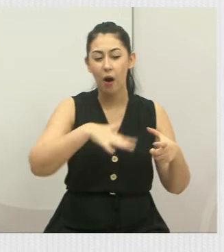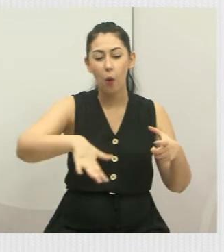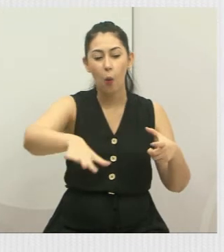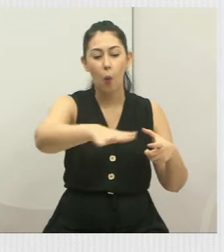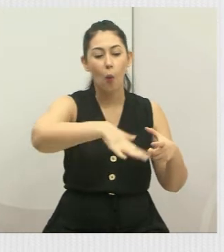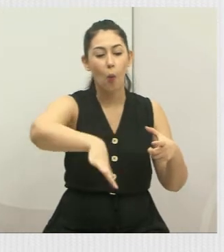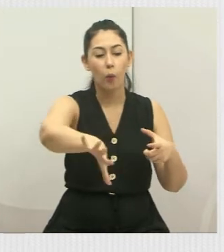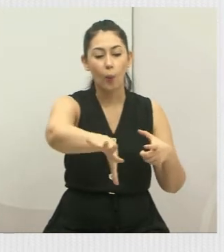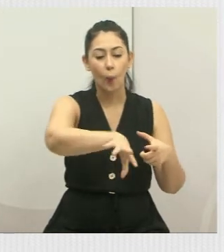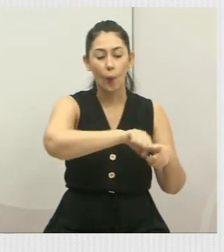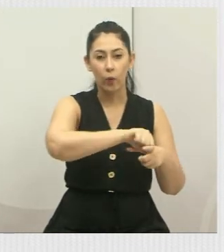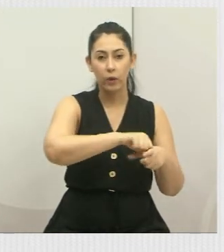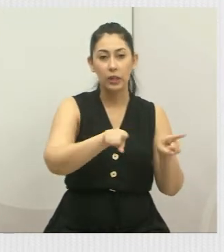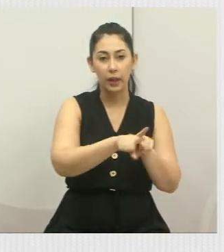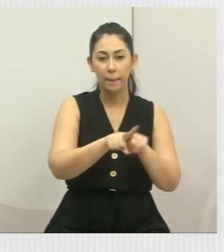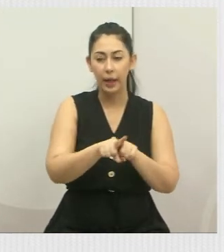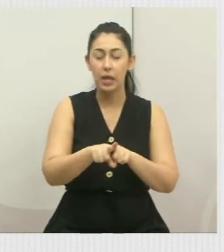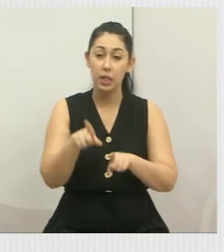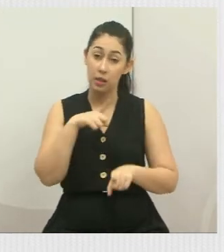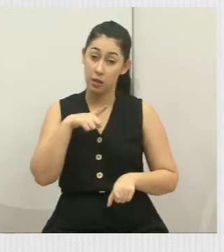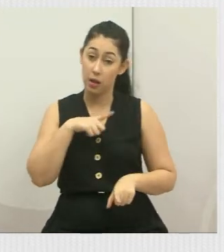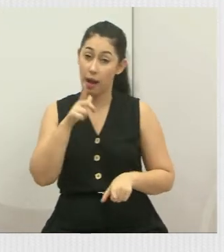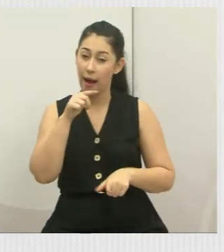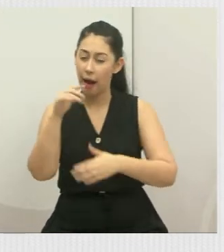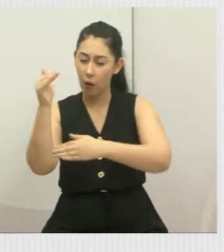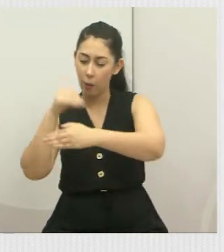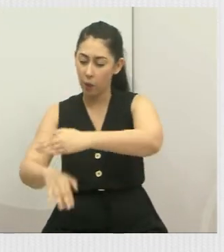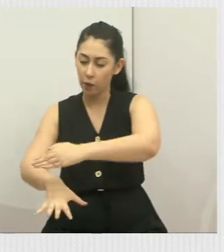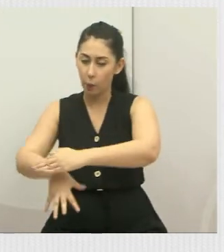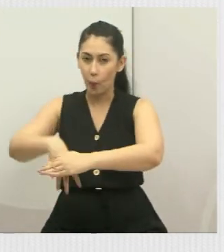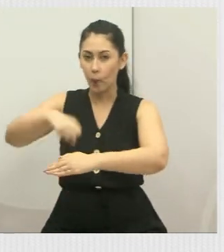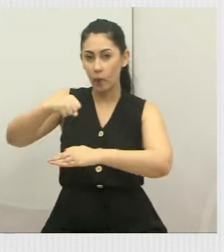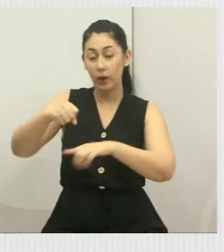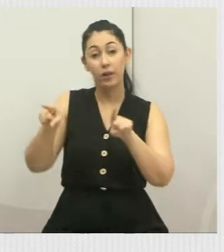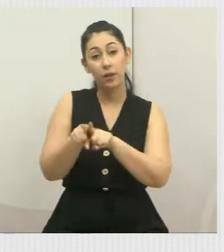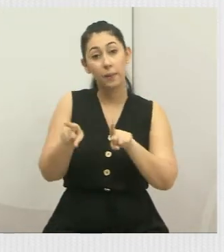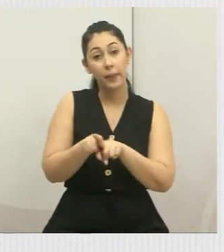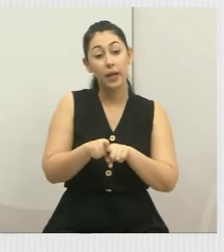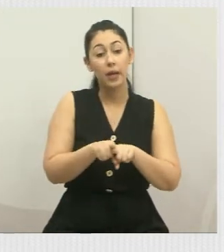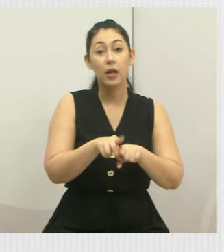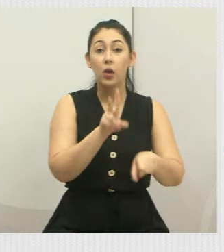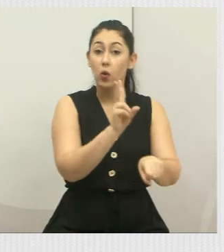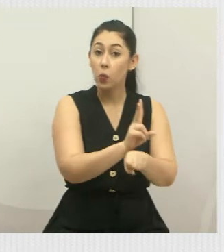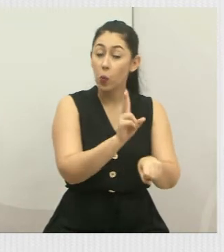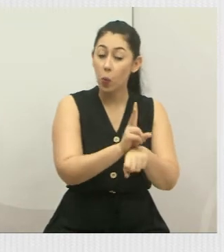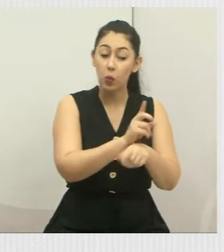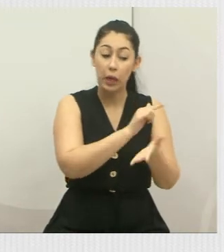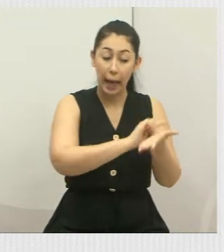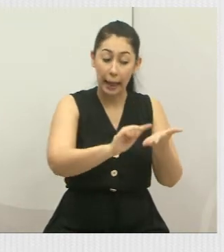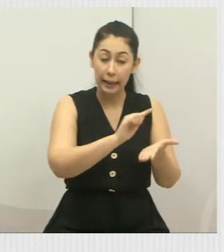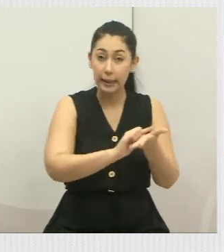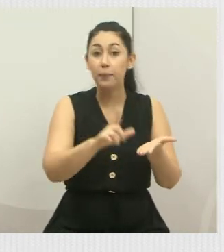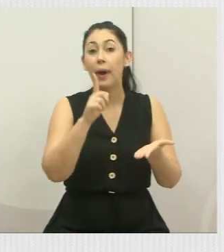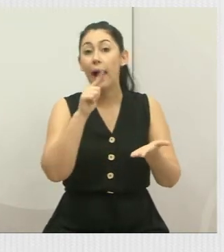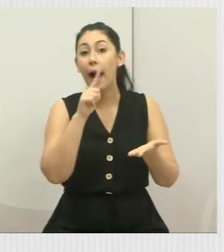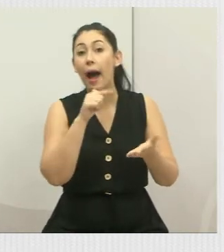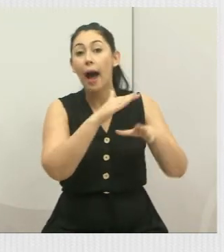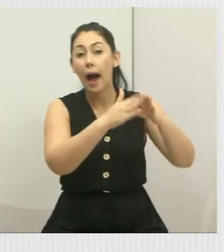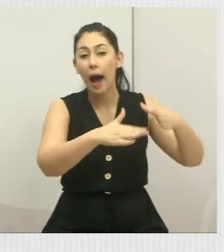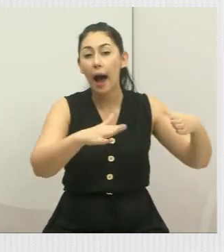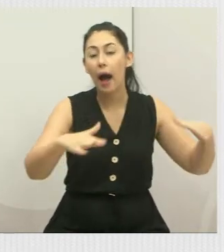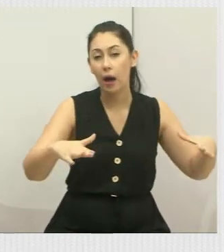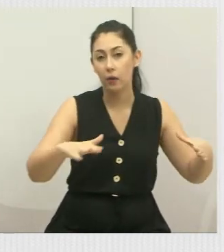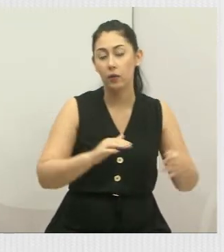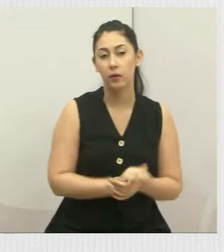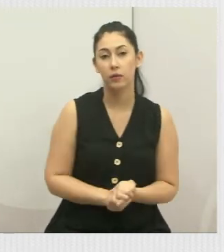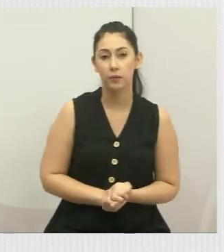algumas captações de água subterrânea, e nós temos o sistema de tratamento das águas superficiais, que é chamada de estação de tratamento